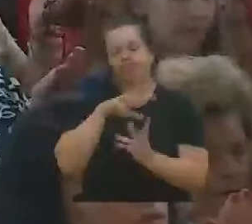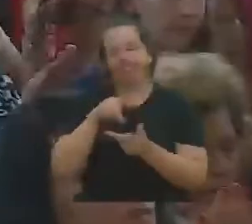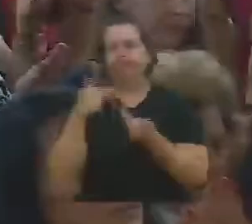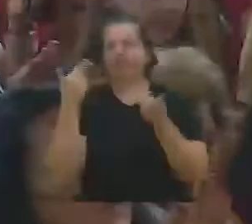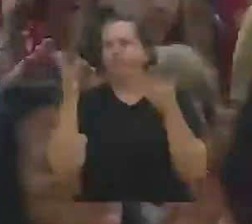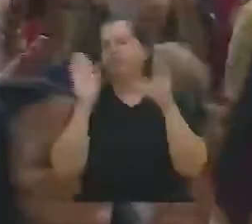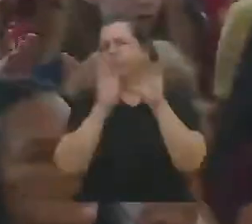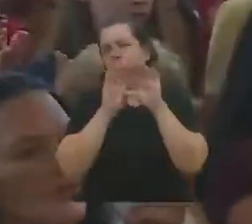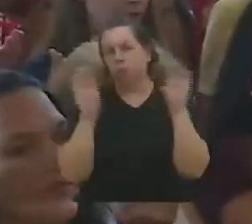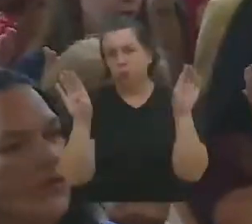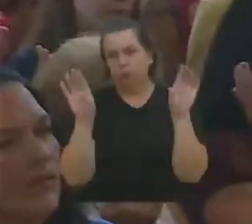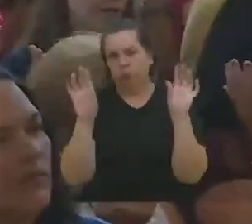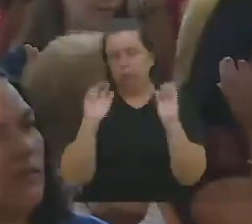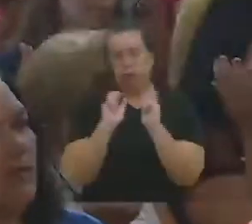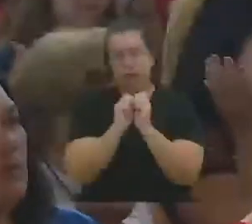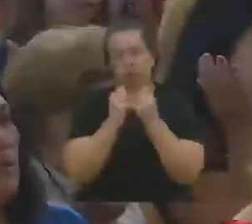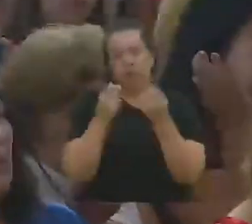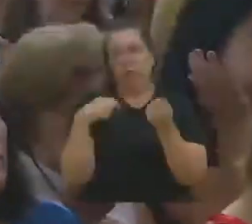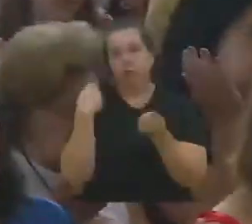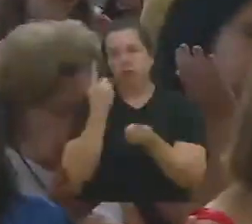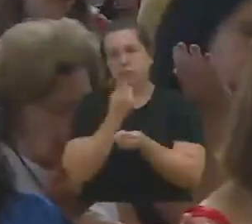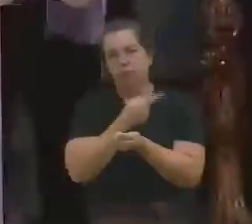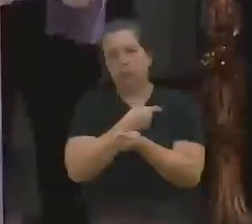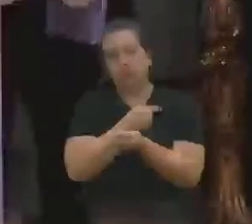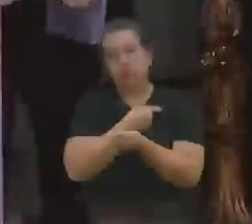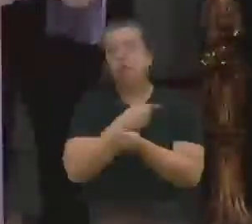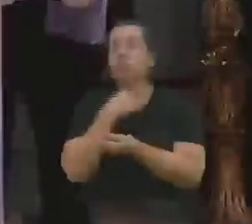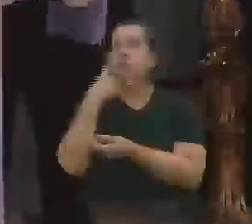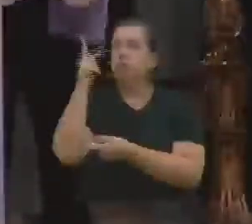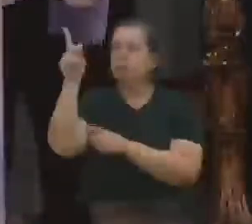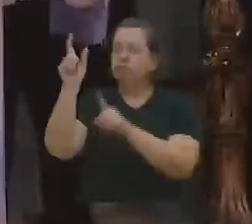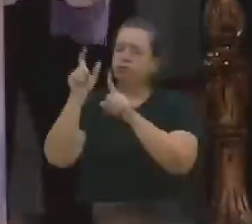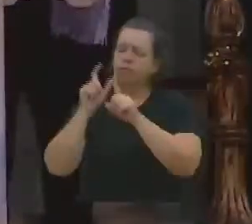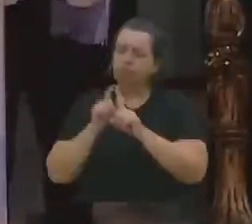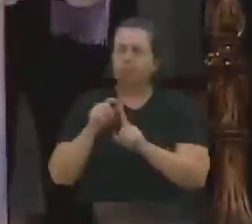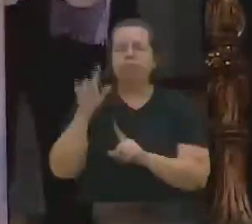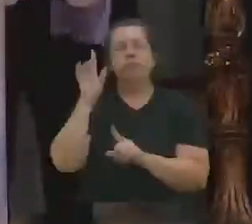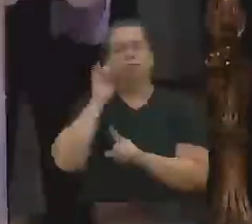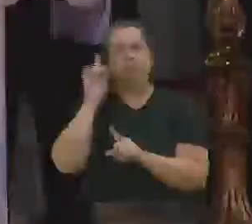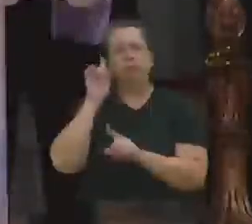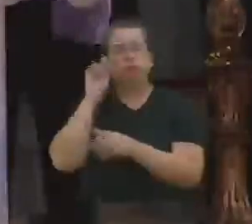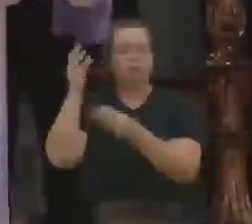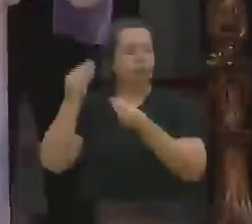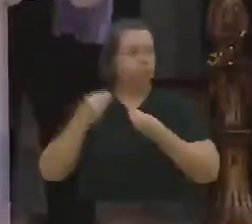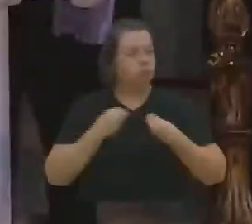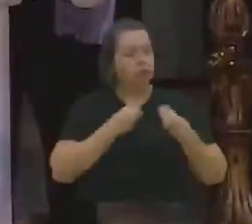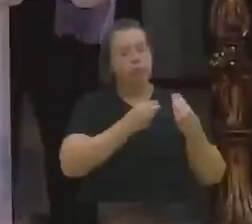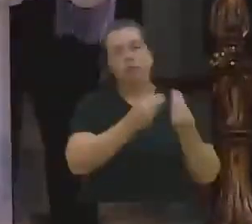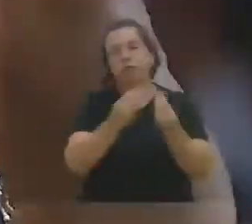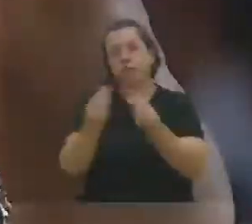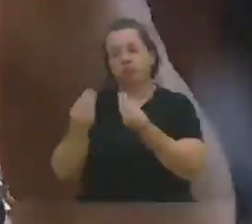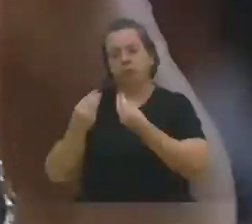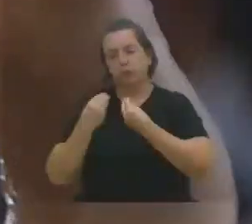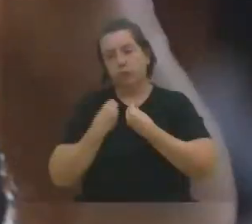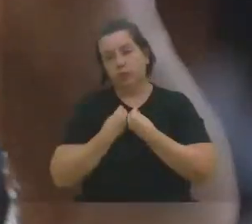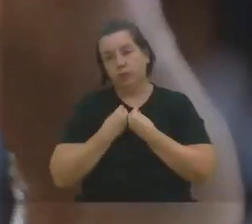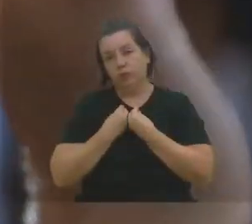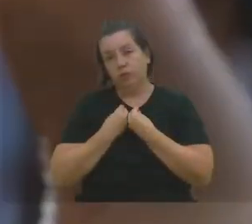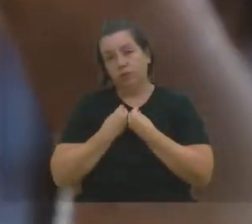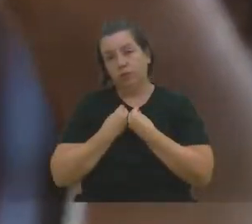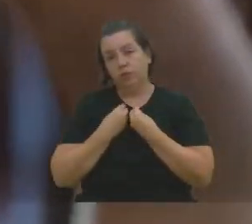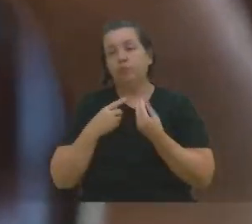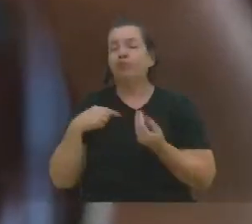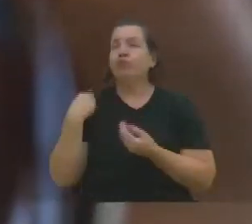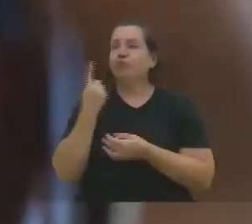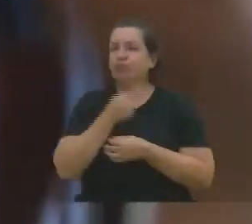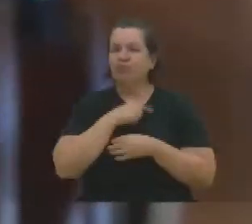reino. Seja feita a vossa vontade, assim na terra como no céu. O pão